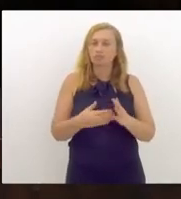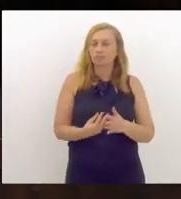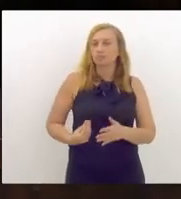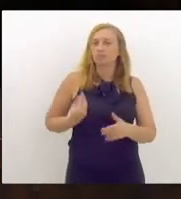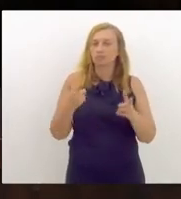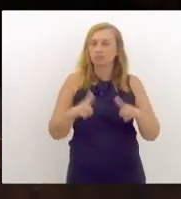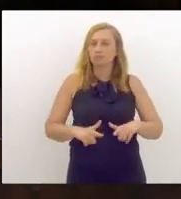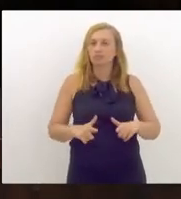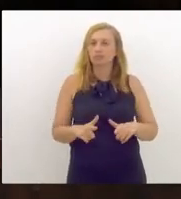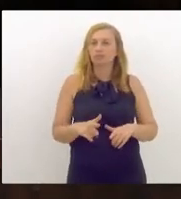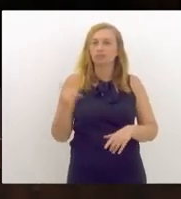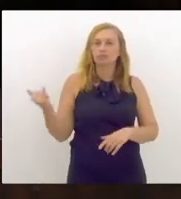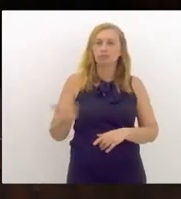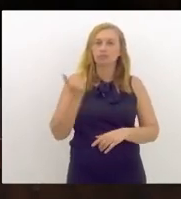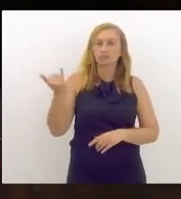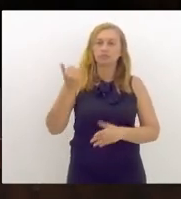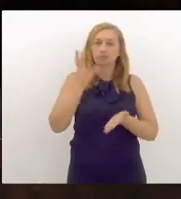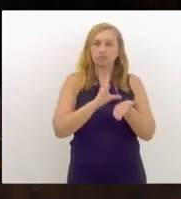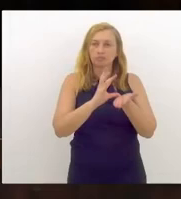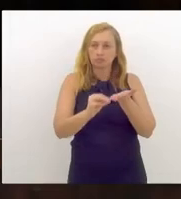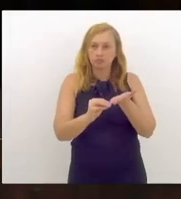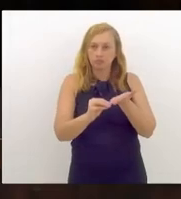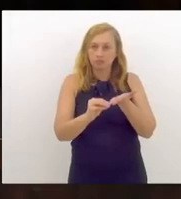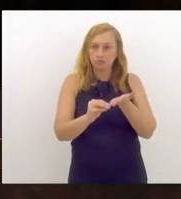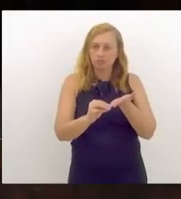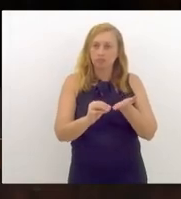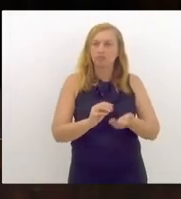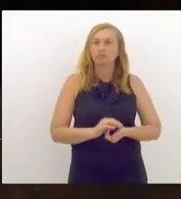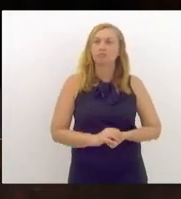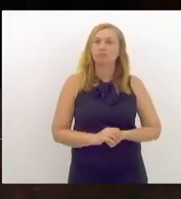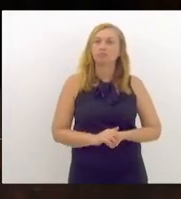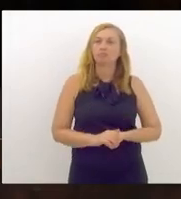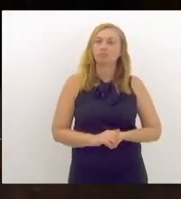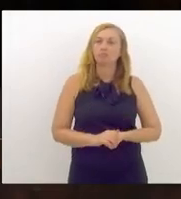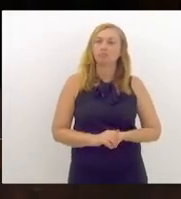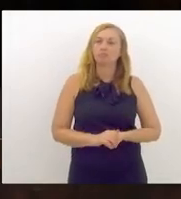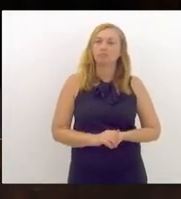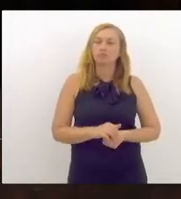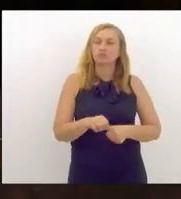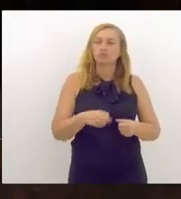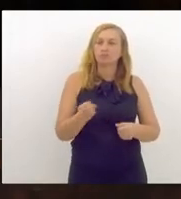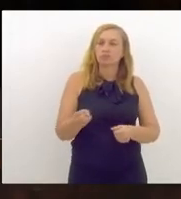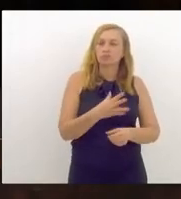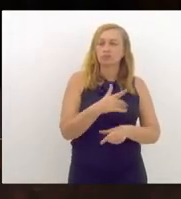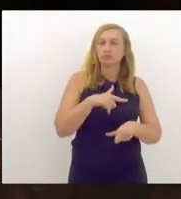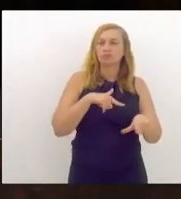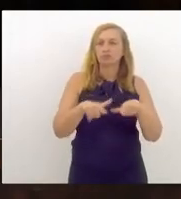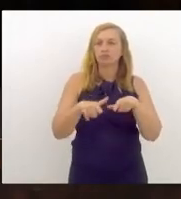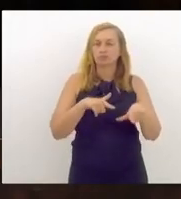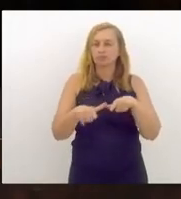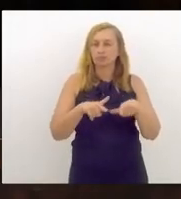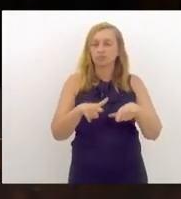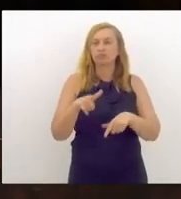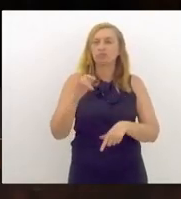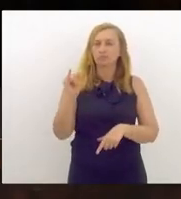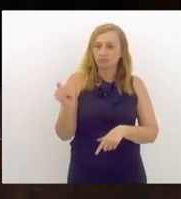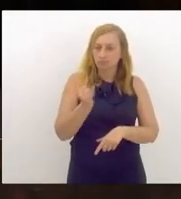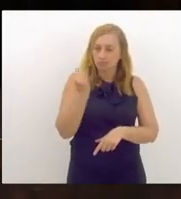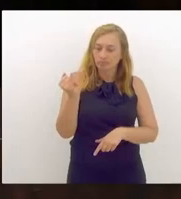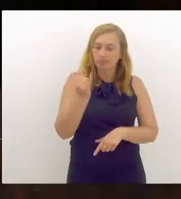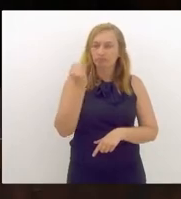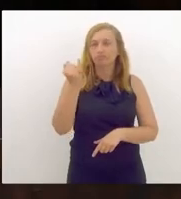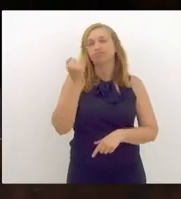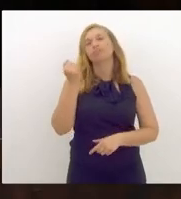da importância da pauta da revogação da reforma trabalhista isso é muito importante